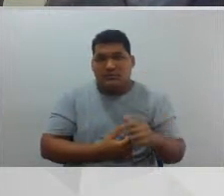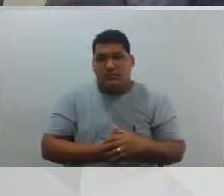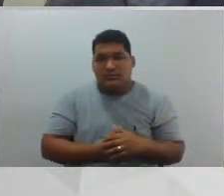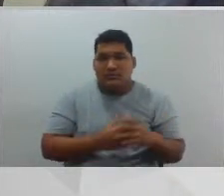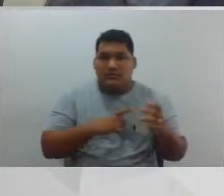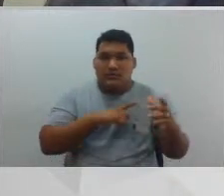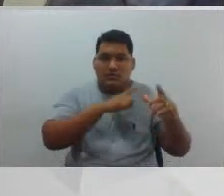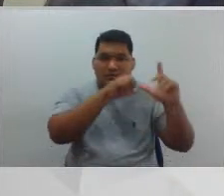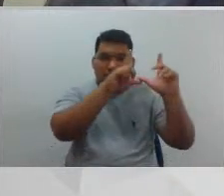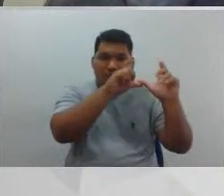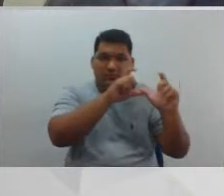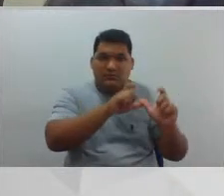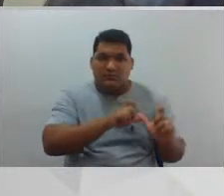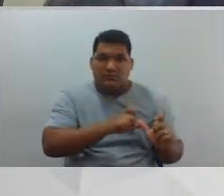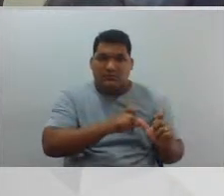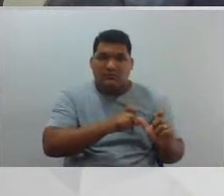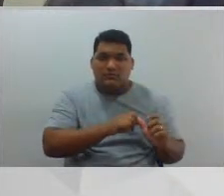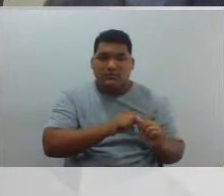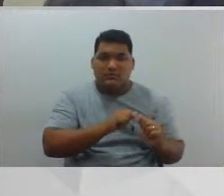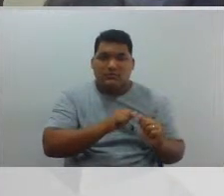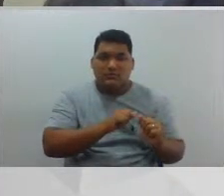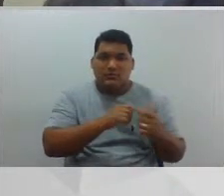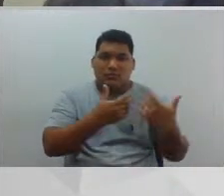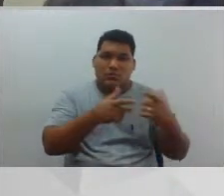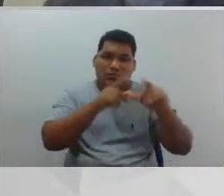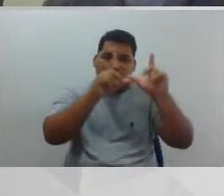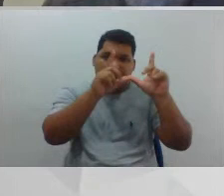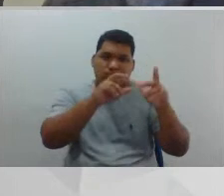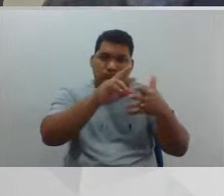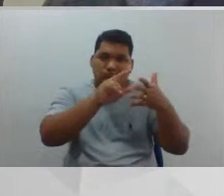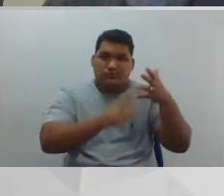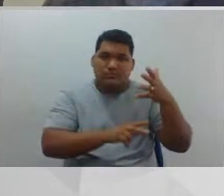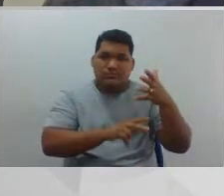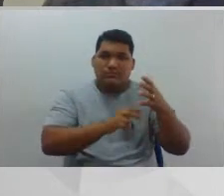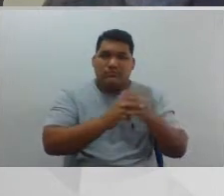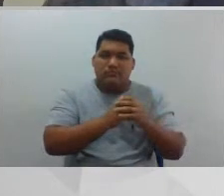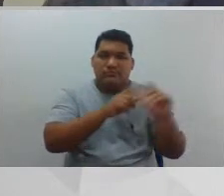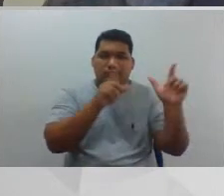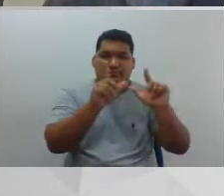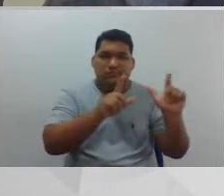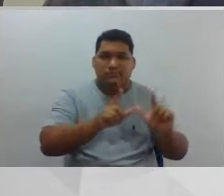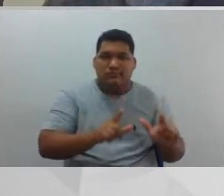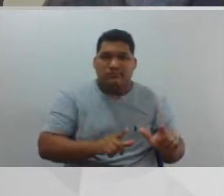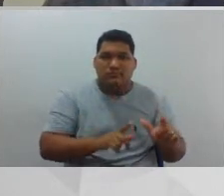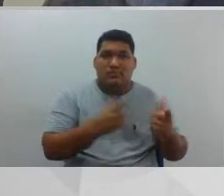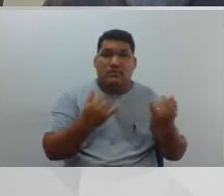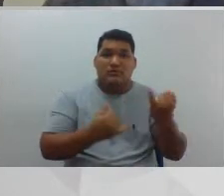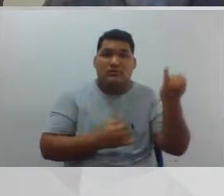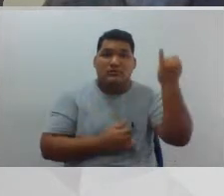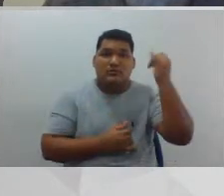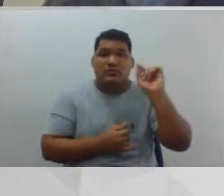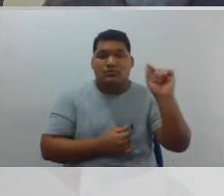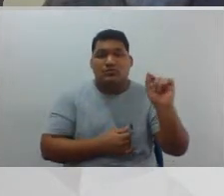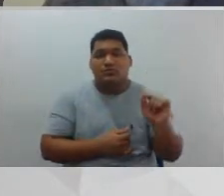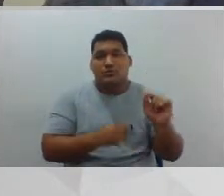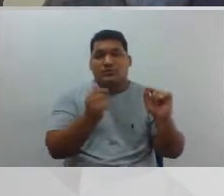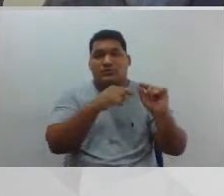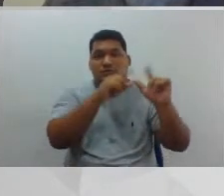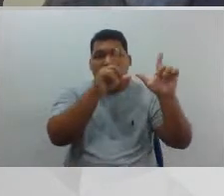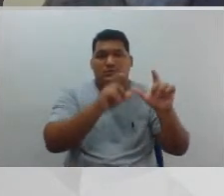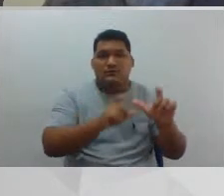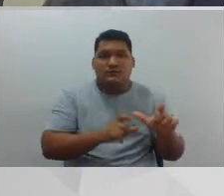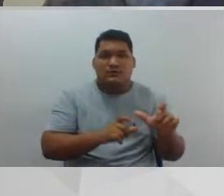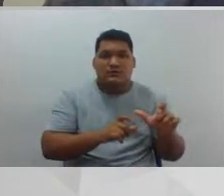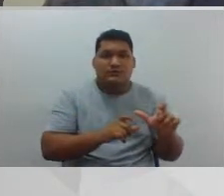né, ou as fotos, né, e o que é importante, né, dessas fotos e que o